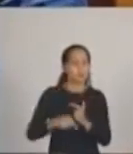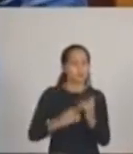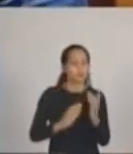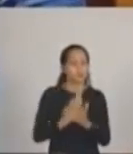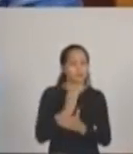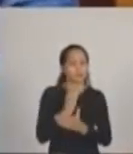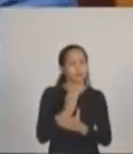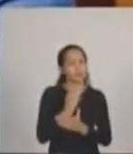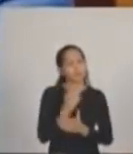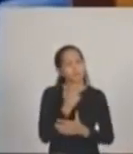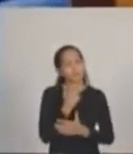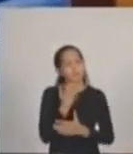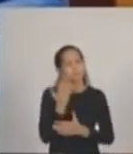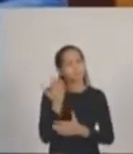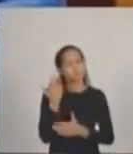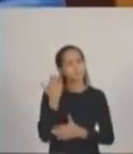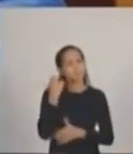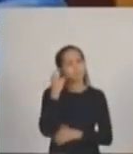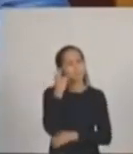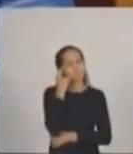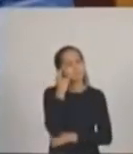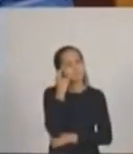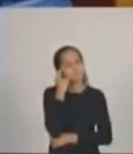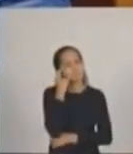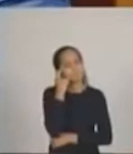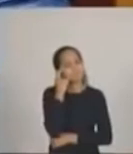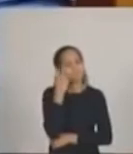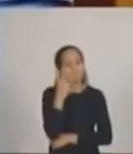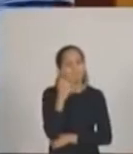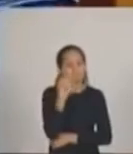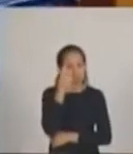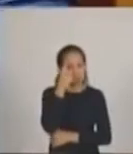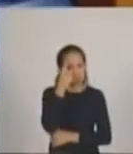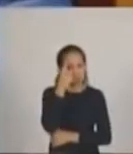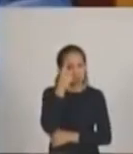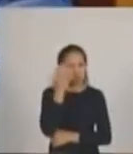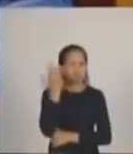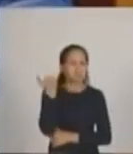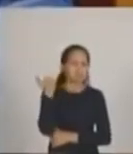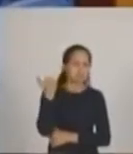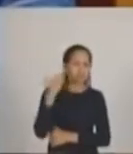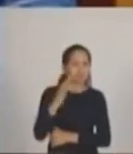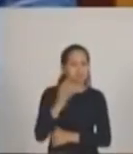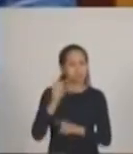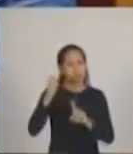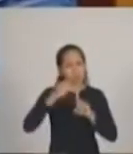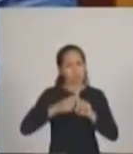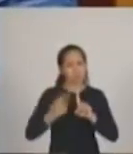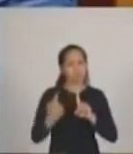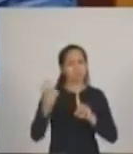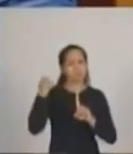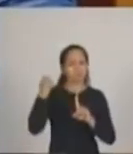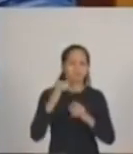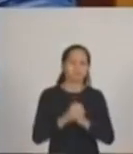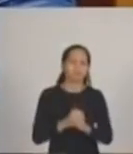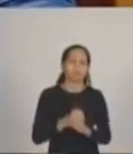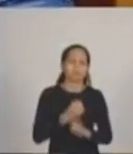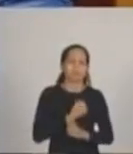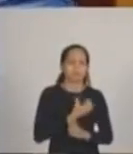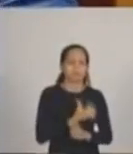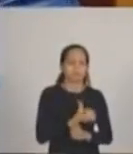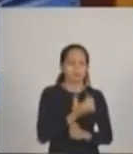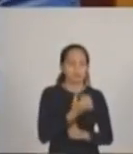no último, há 30 dias atrás, mais ou menos, um pouco mais. O projeto de lei